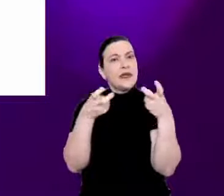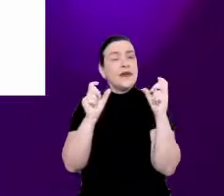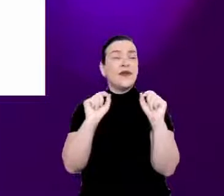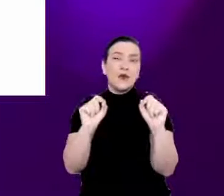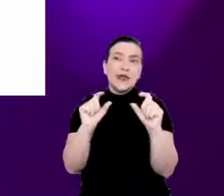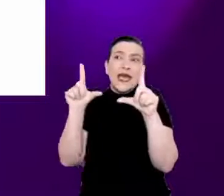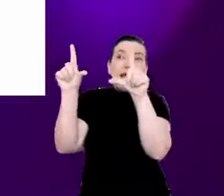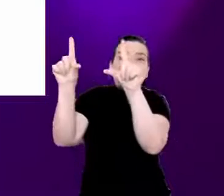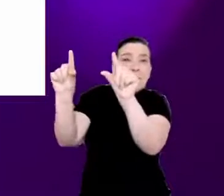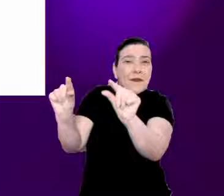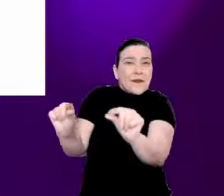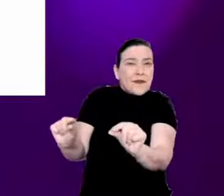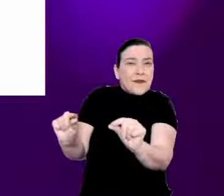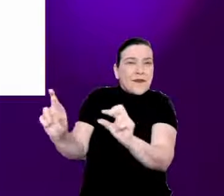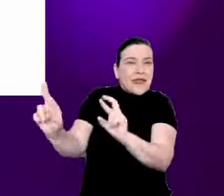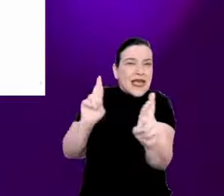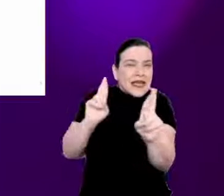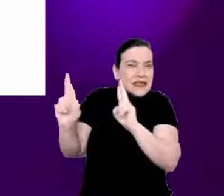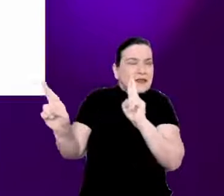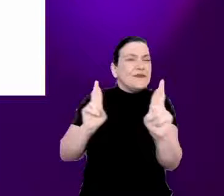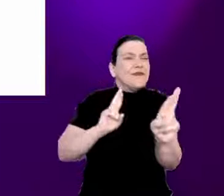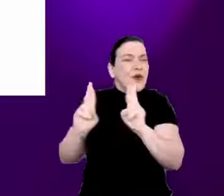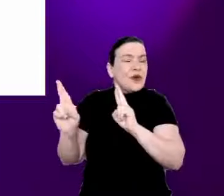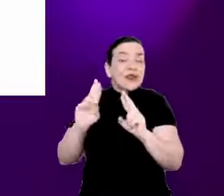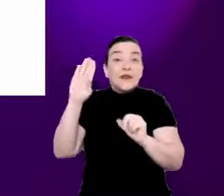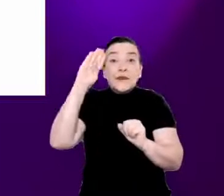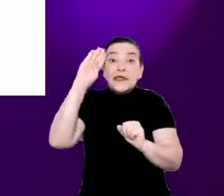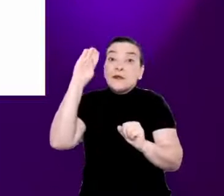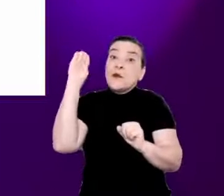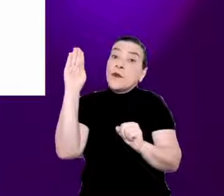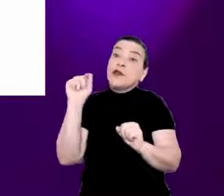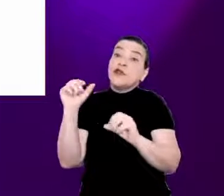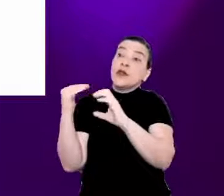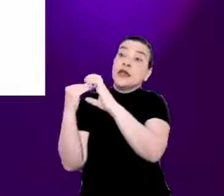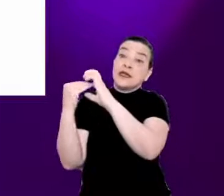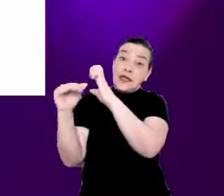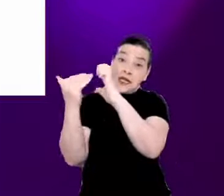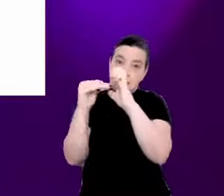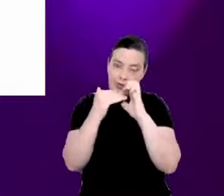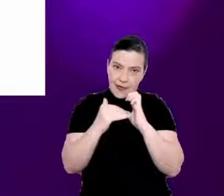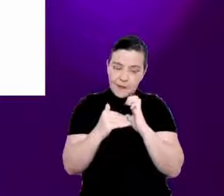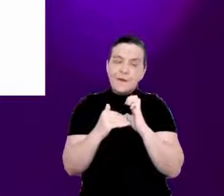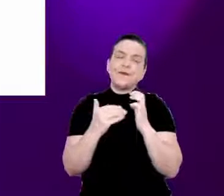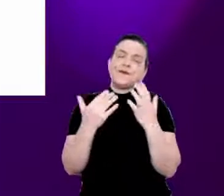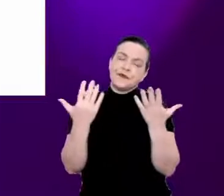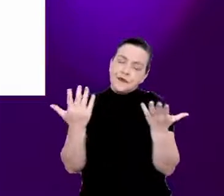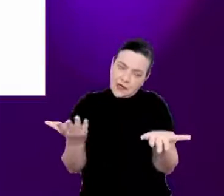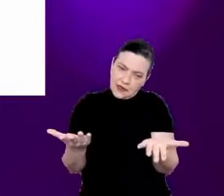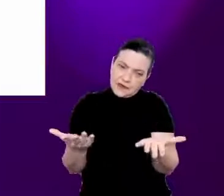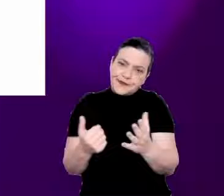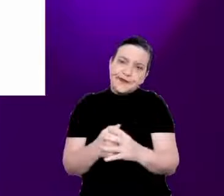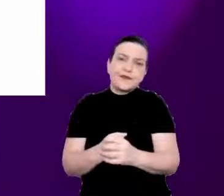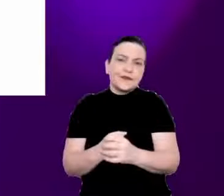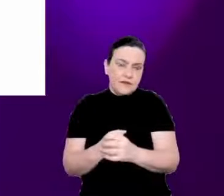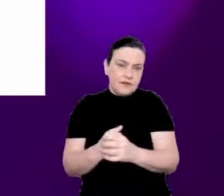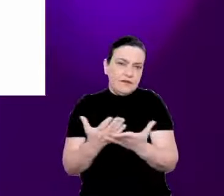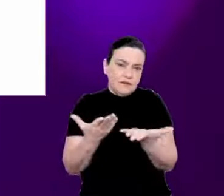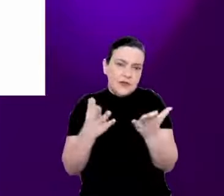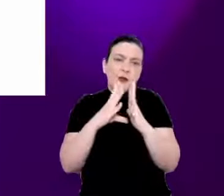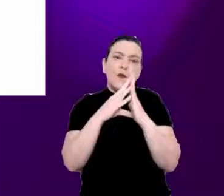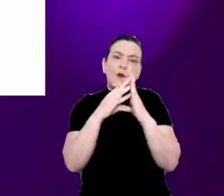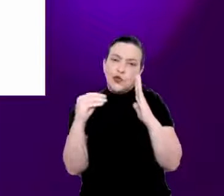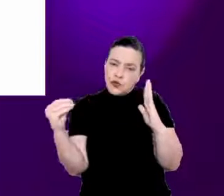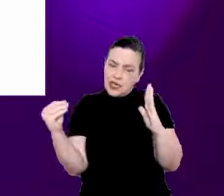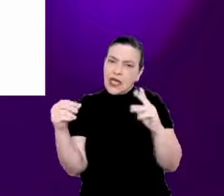de respondentes, né, especialmente quando ela é disparada por e-mail, mas ainda assim, ela é um modelo que está muito